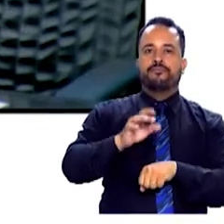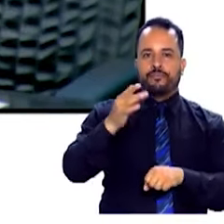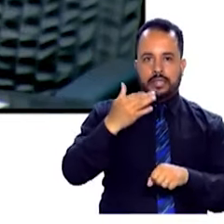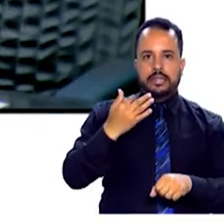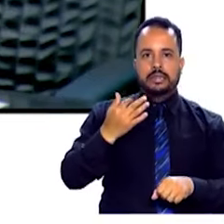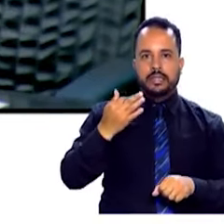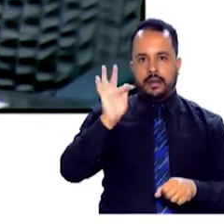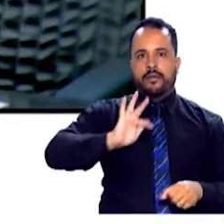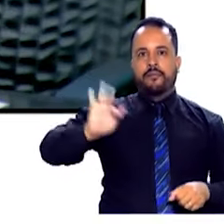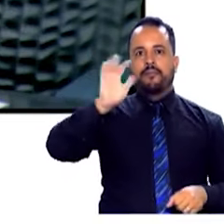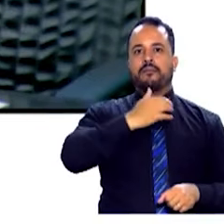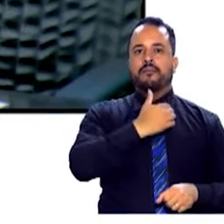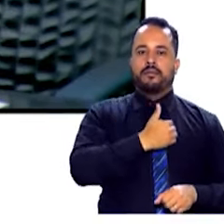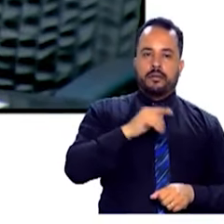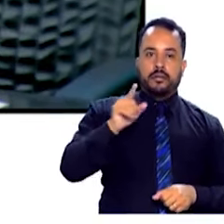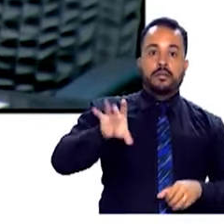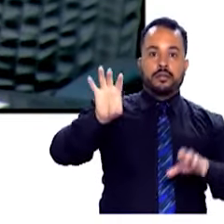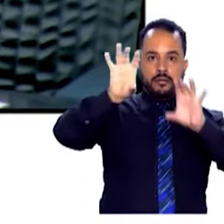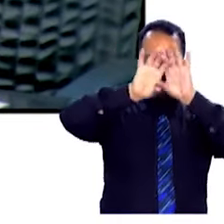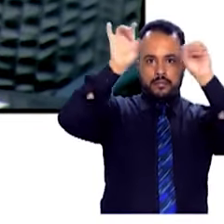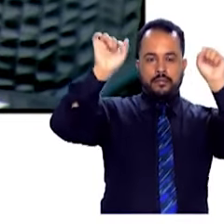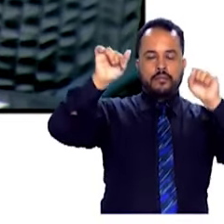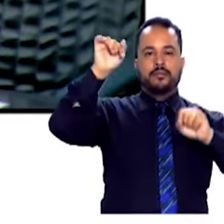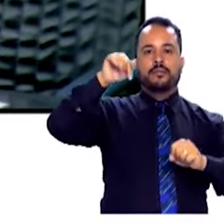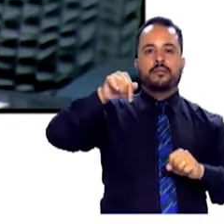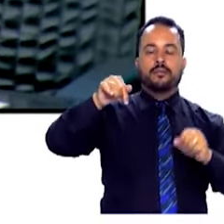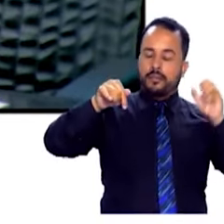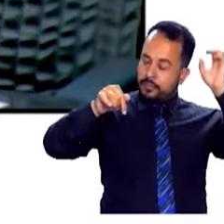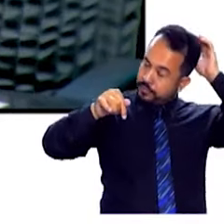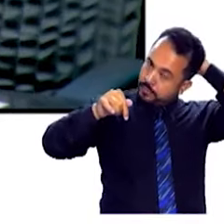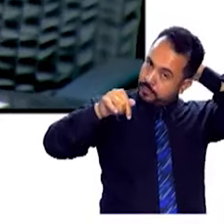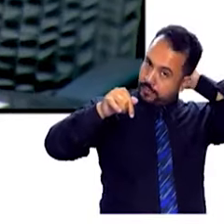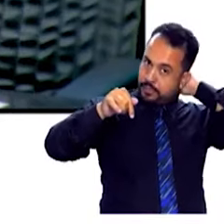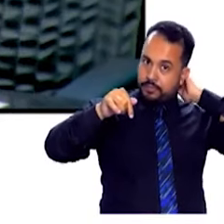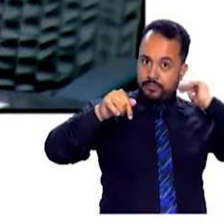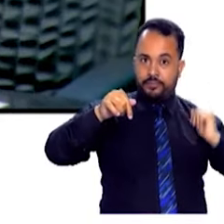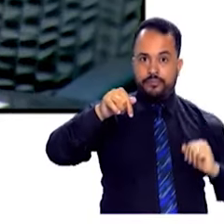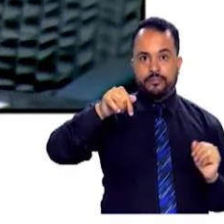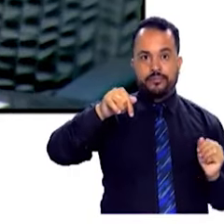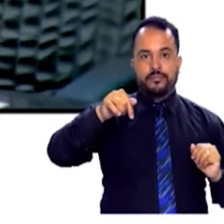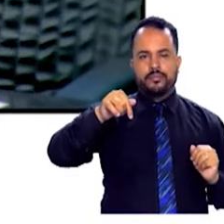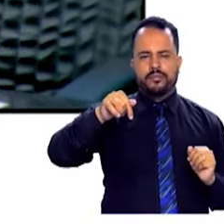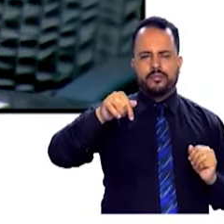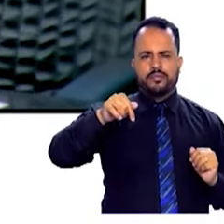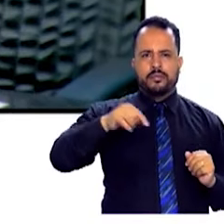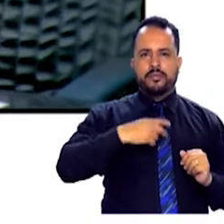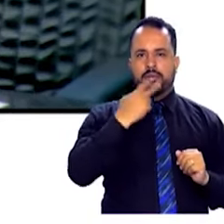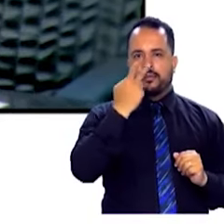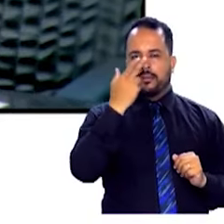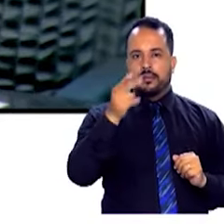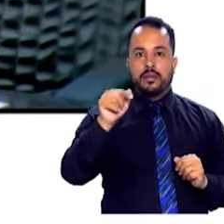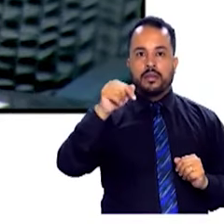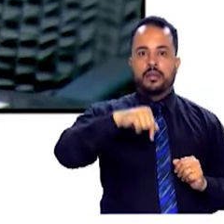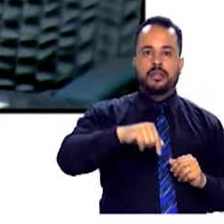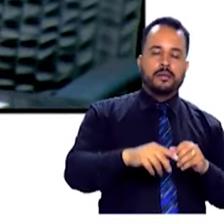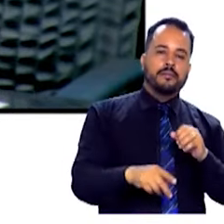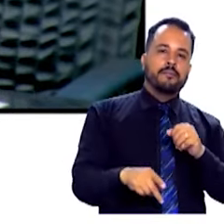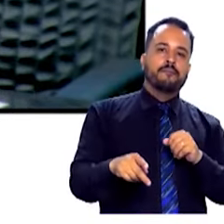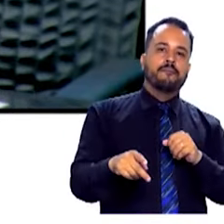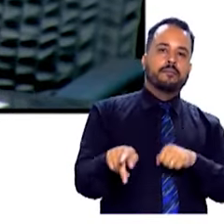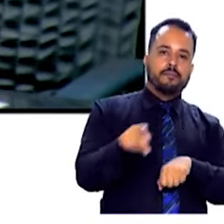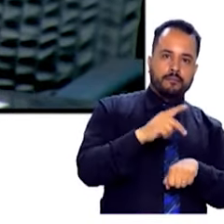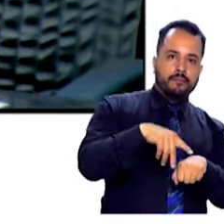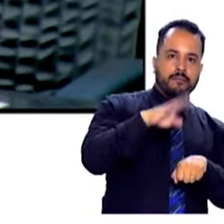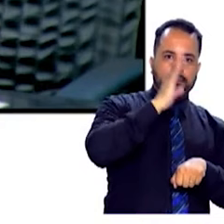Federal aqui incluídos os tratados então é um modelo um pouco parecido com que havia no Brasil antes da constituição de 88